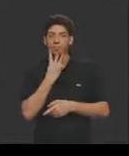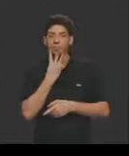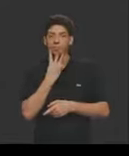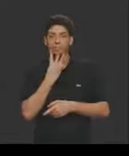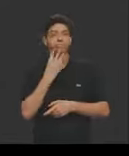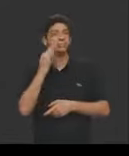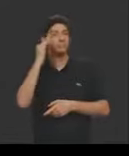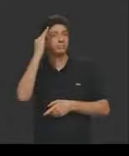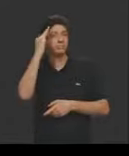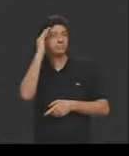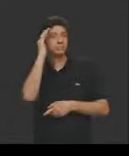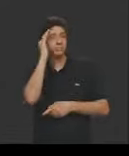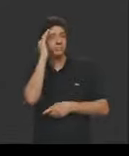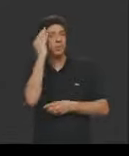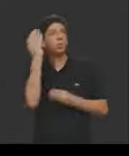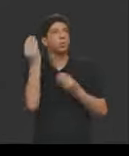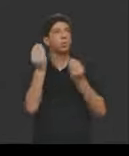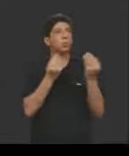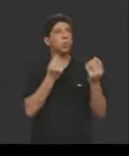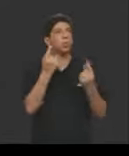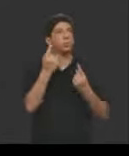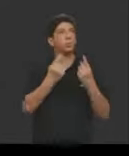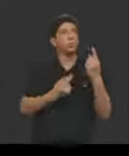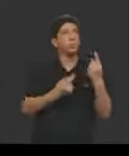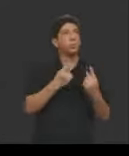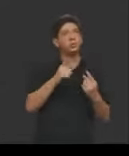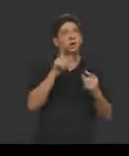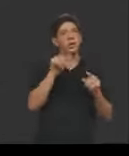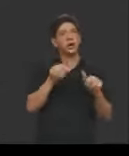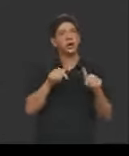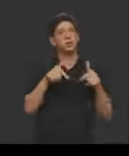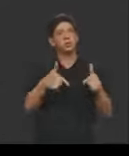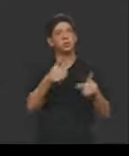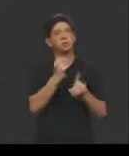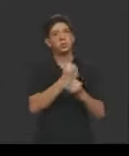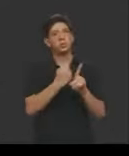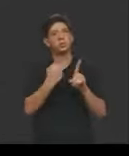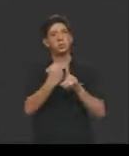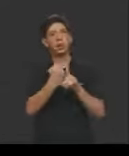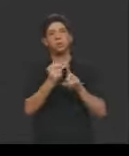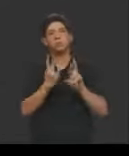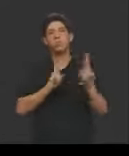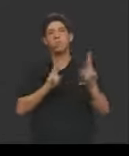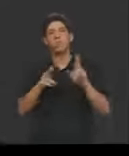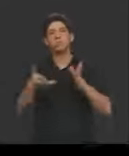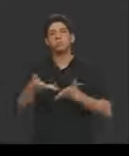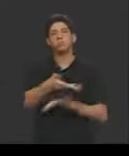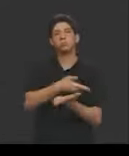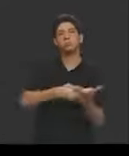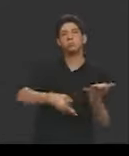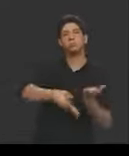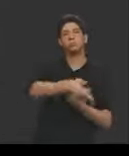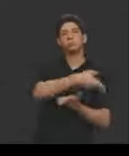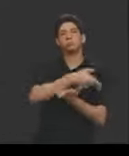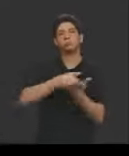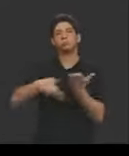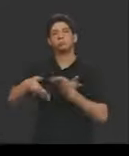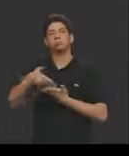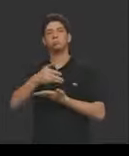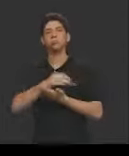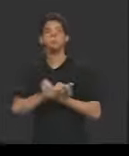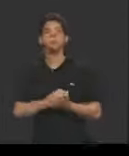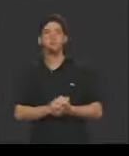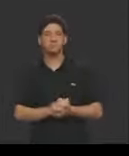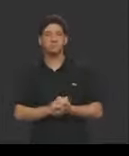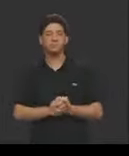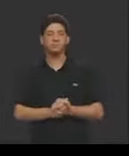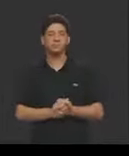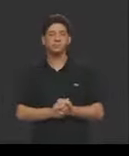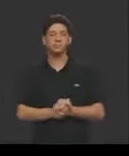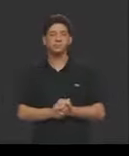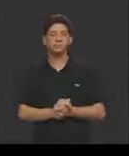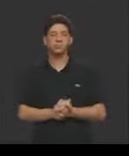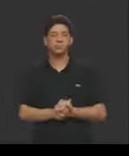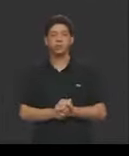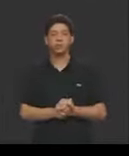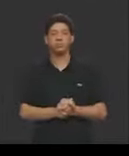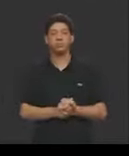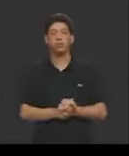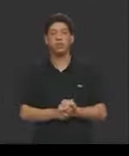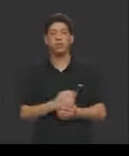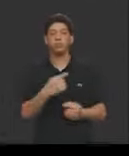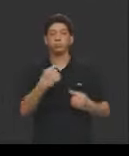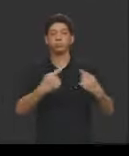entender a política como ação social de relações sociais e aí o que que ele vai de denominar vai denominar a